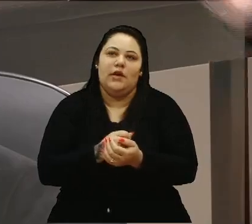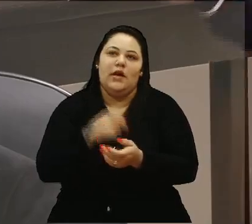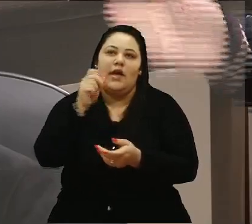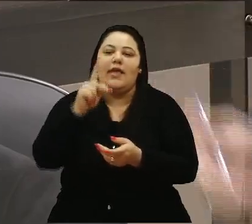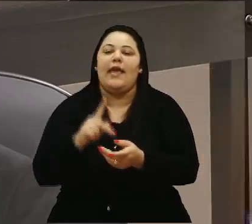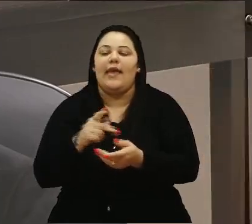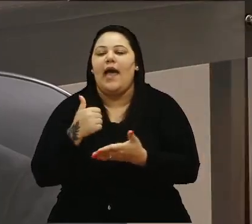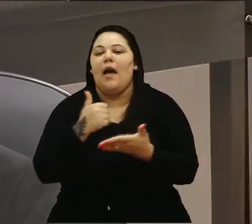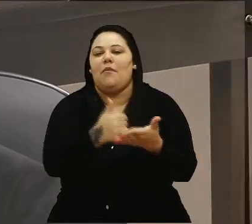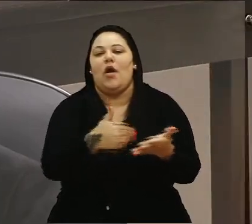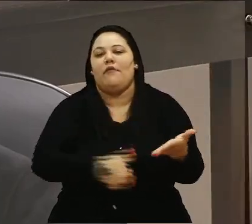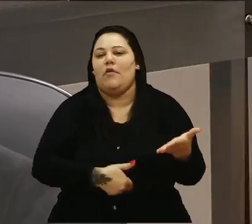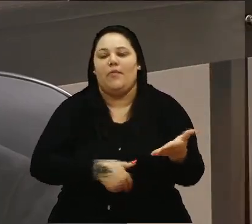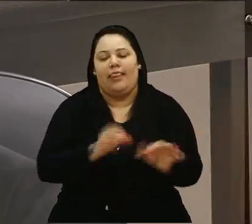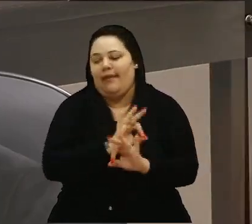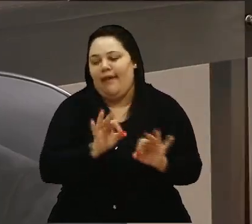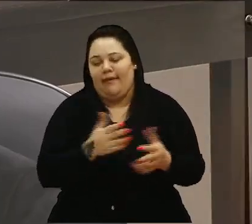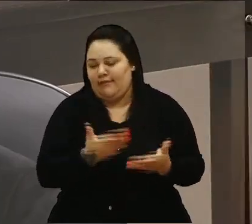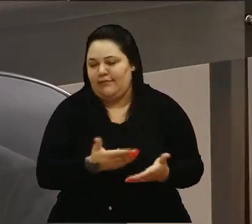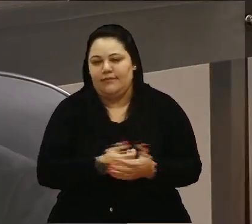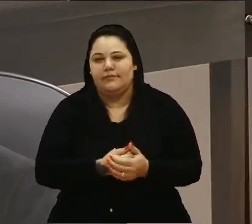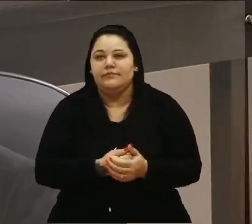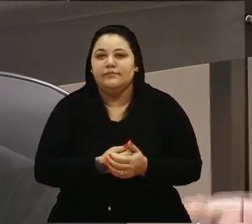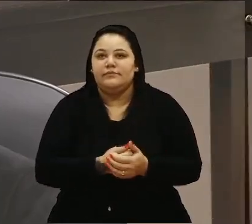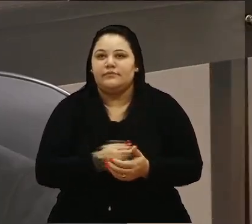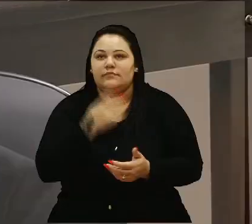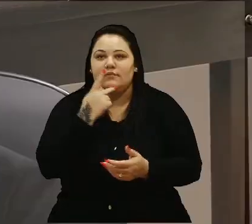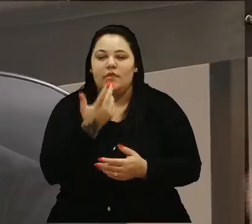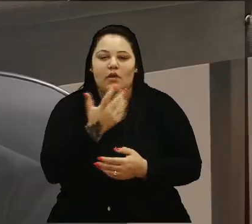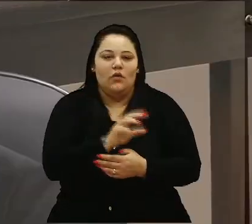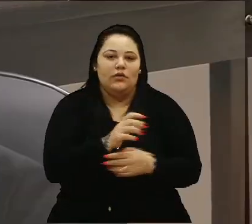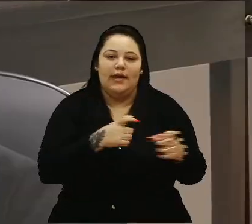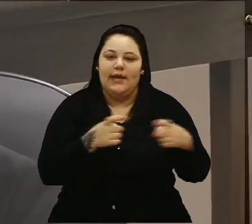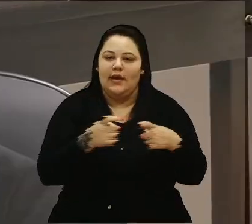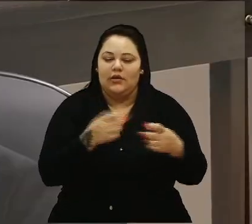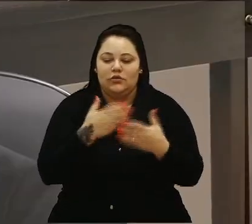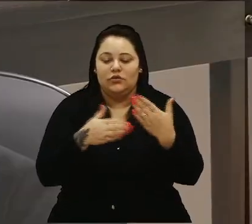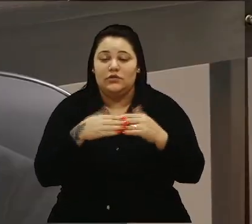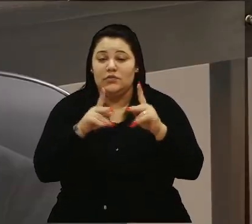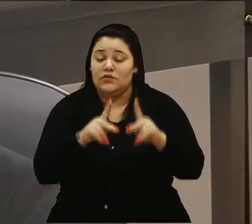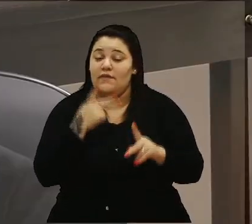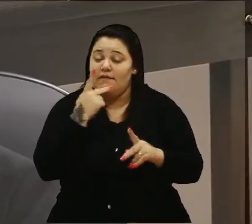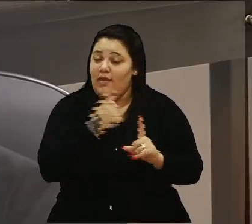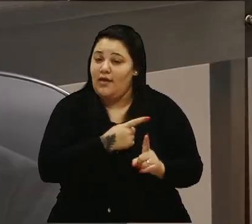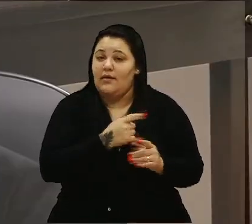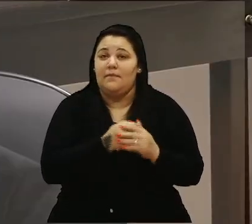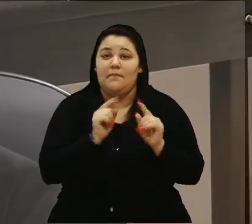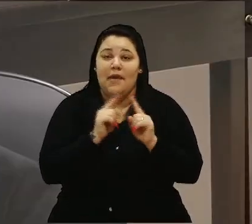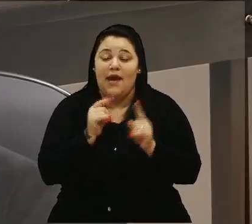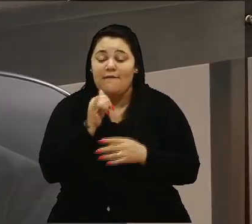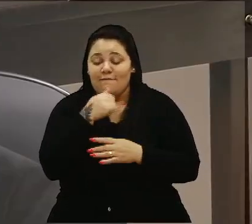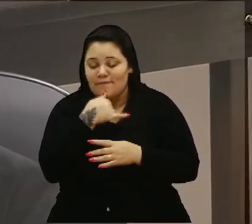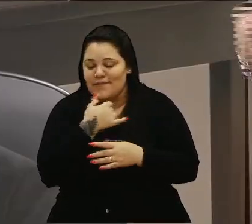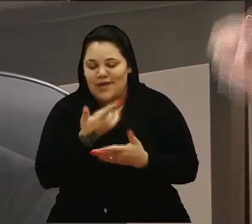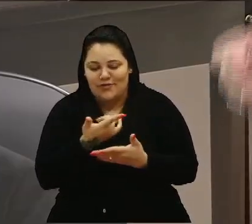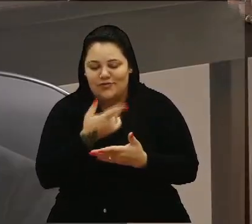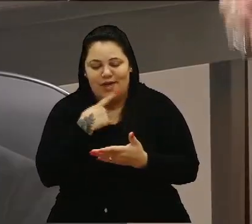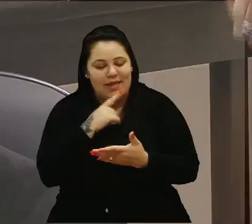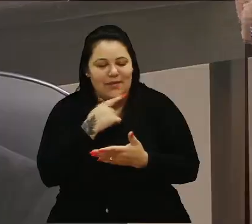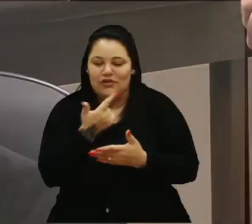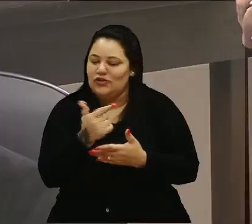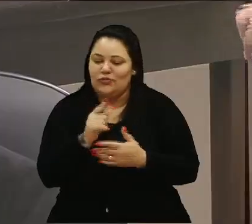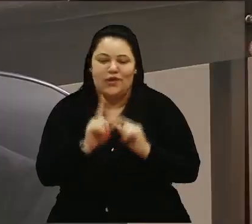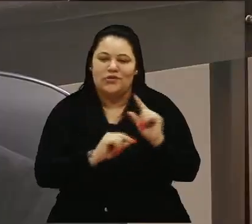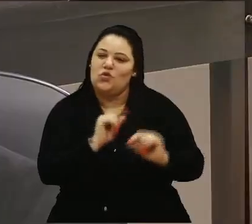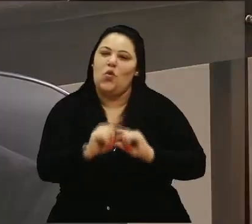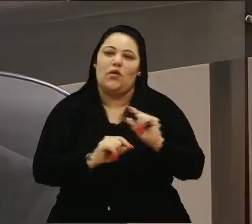as pessoas passem fome. Então vir aqui dizer que é contra a guerra, todo mundo vai falar. Só que, infelizmente, Caleb, a gente não tem essa opção. A gente não tem